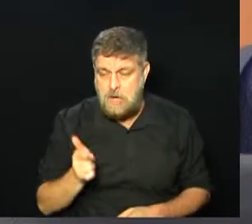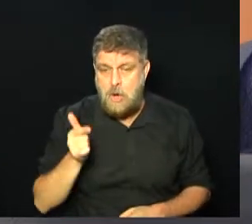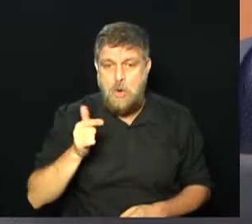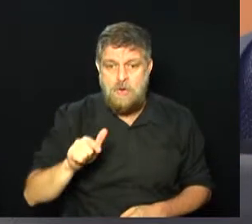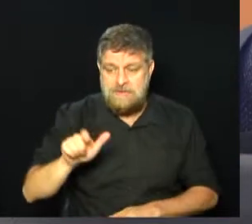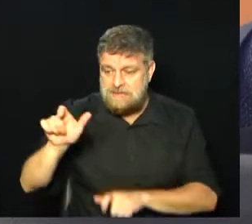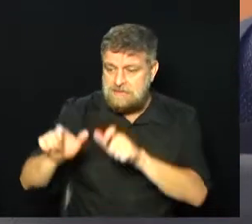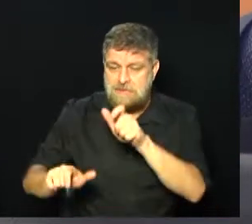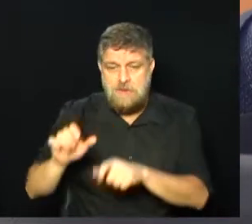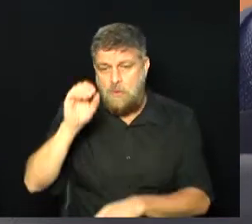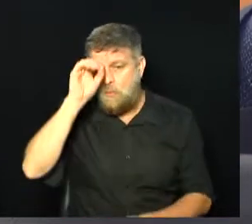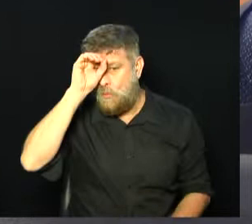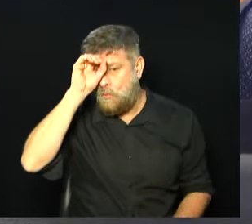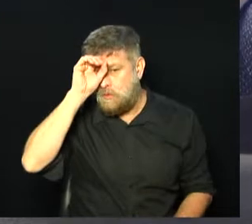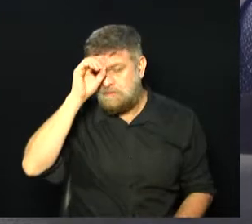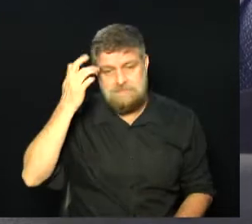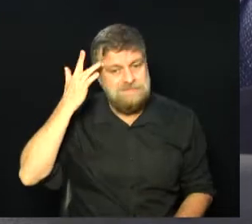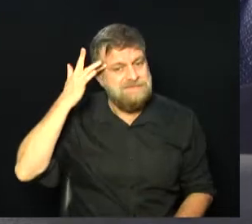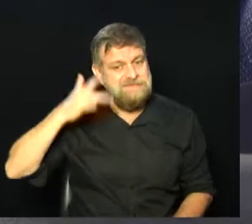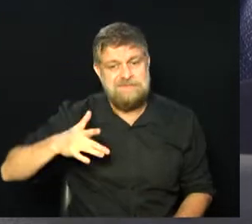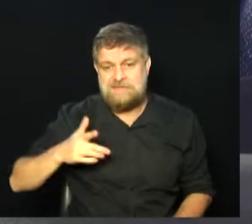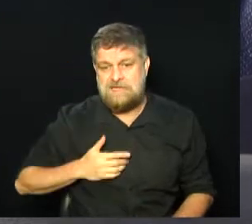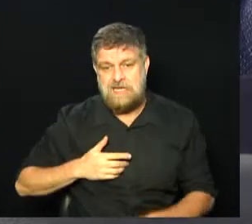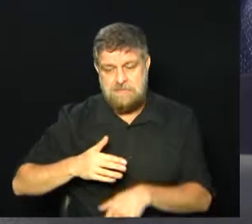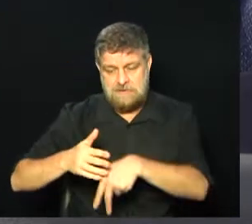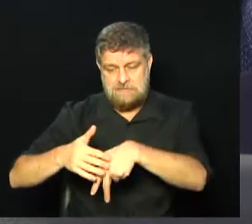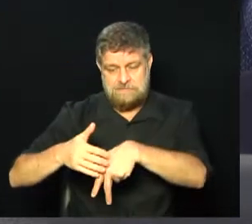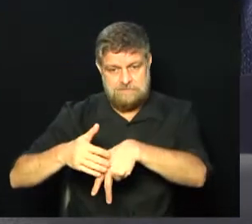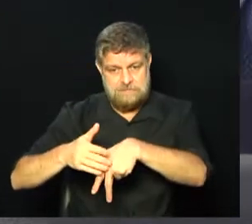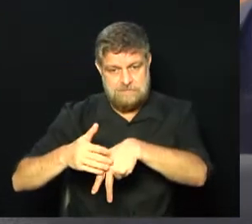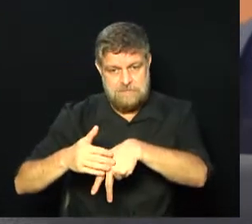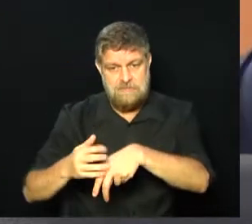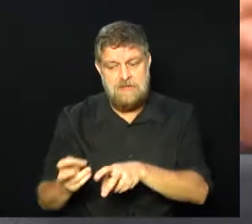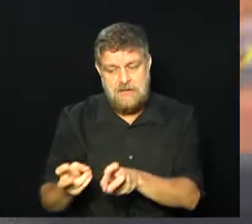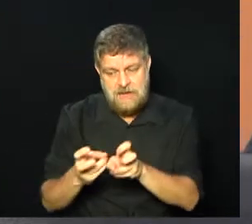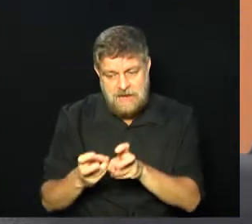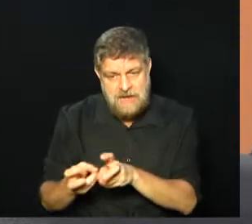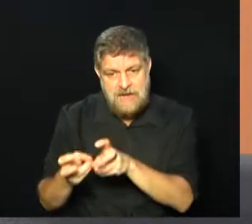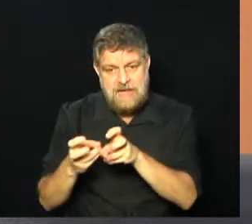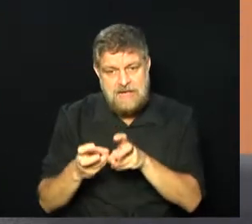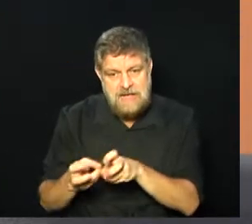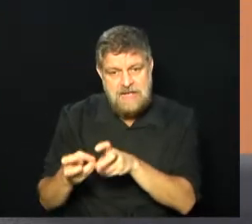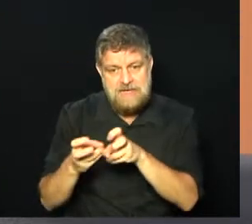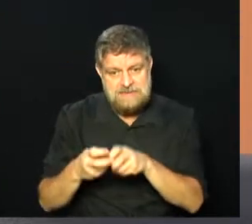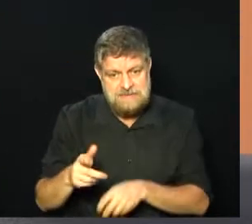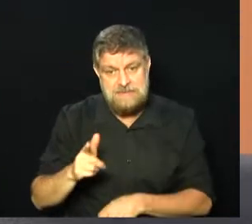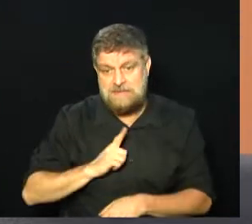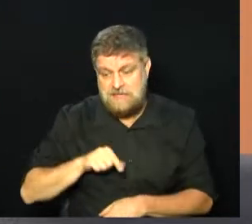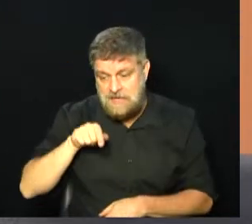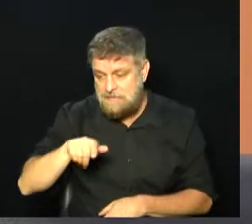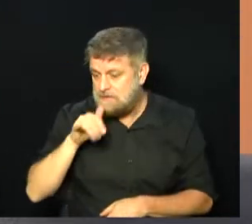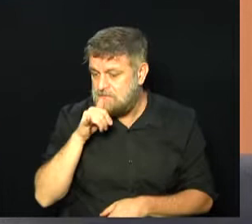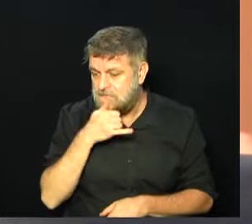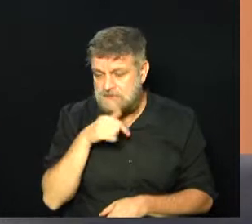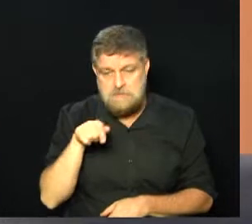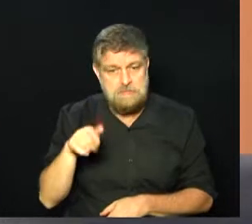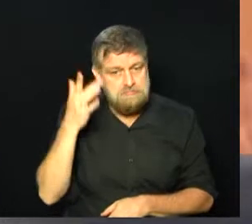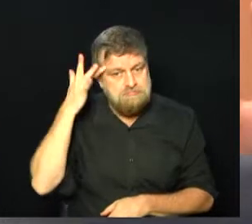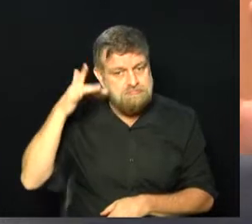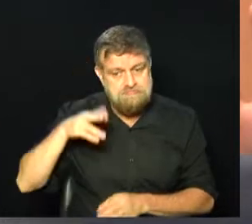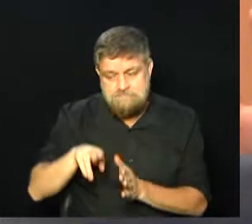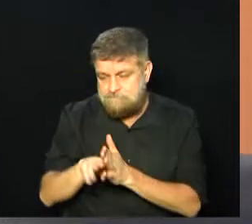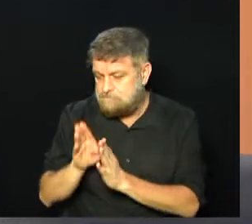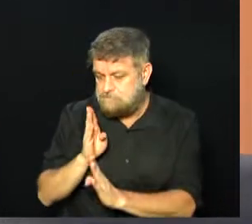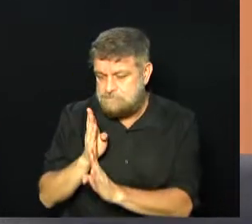casos outras pessoas que estão desenvolvendo câncer, que estão desenvolvendo naquele ano e que, infelizmente, não serão